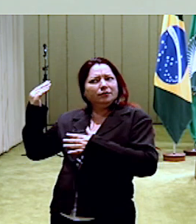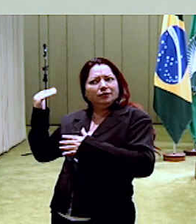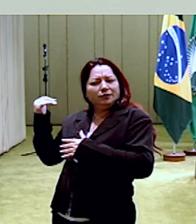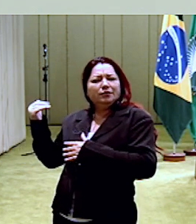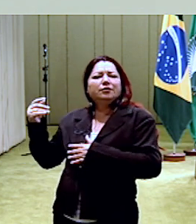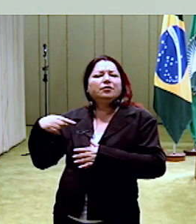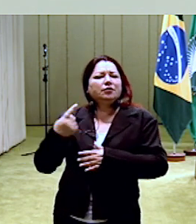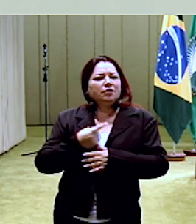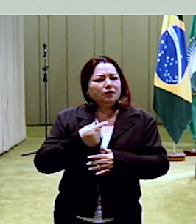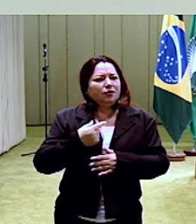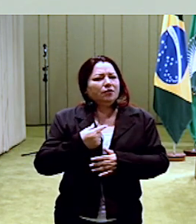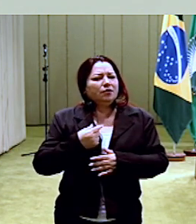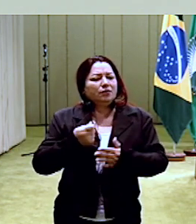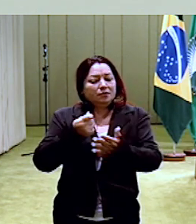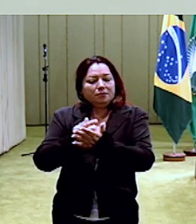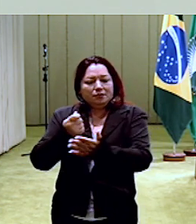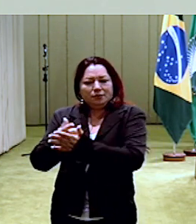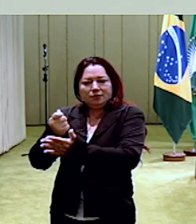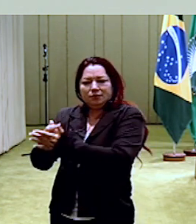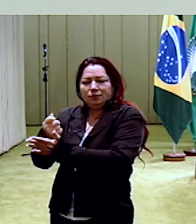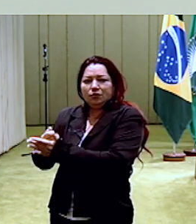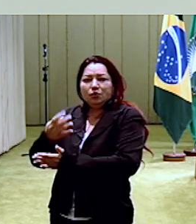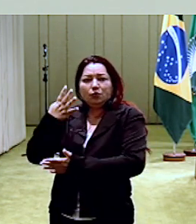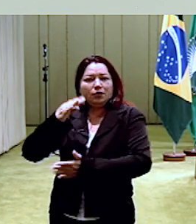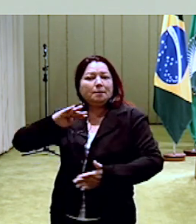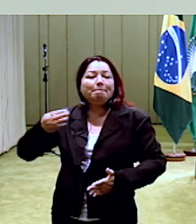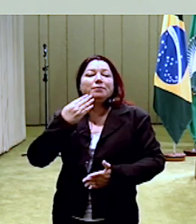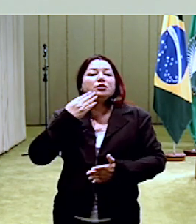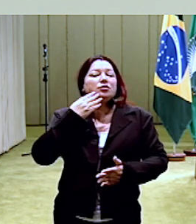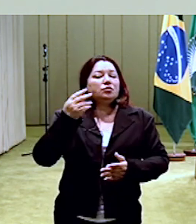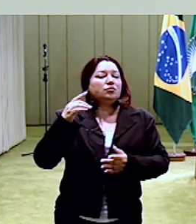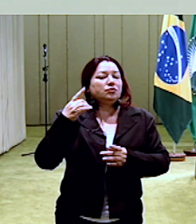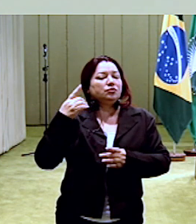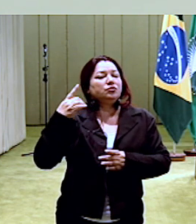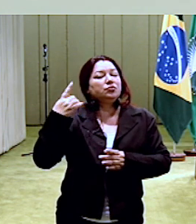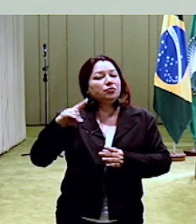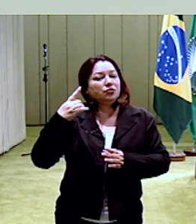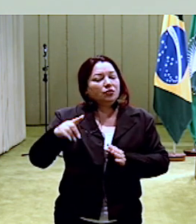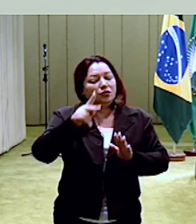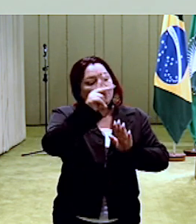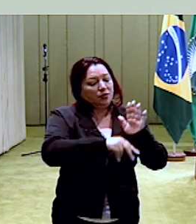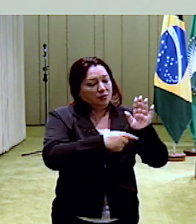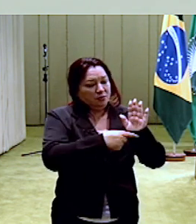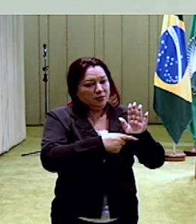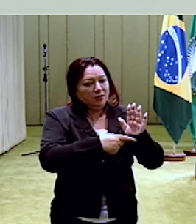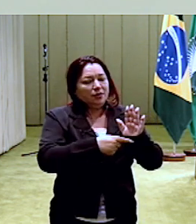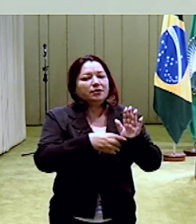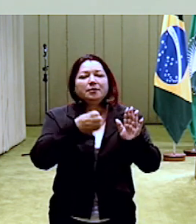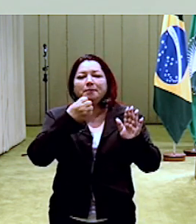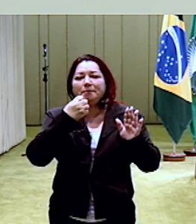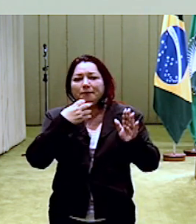historicamente a gente chegou a financiar quase 4 bilhões de dólares em projetos e exportações de bens e